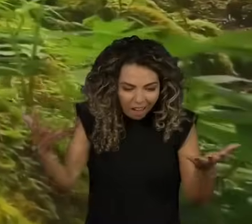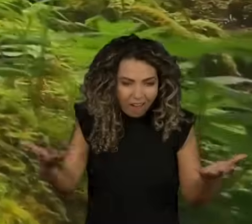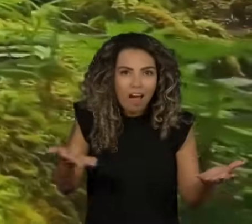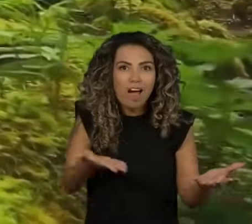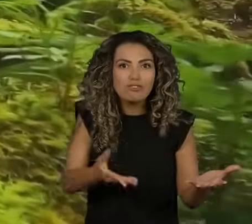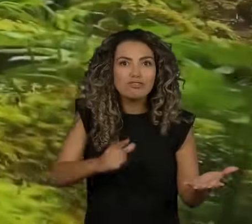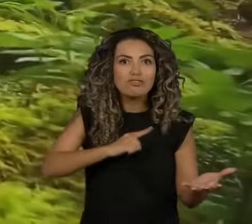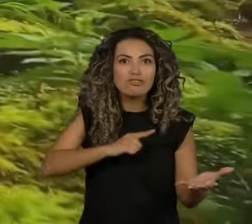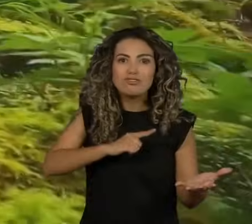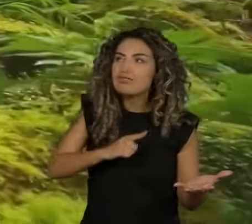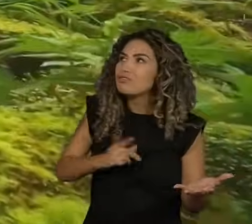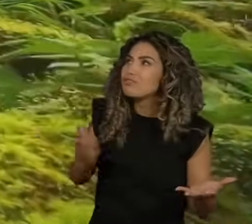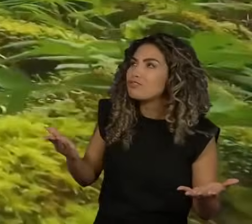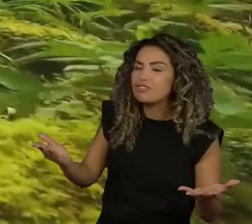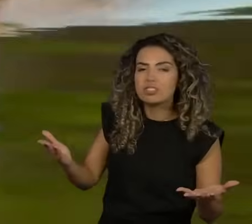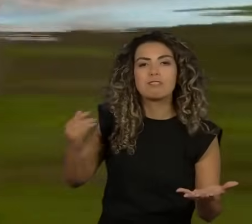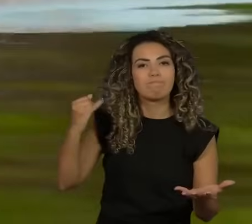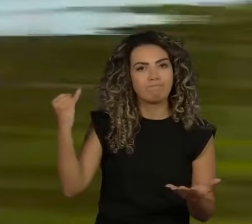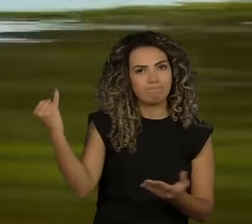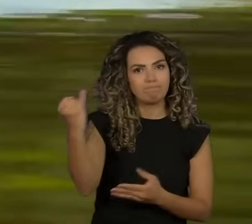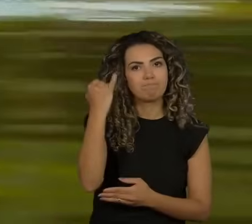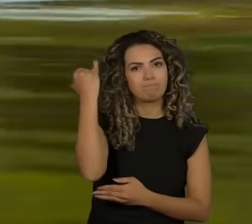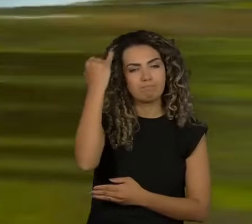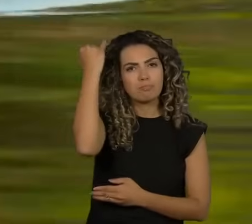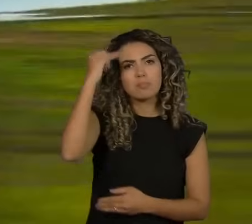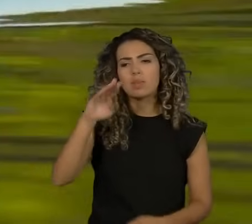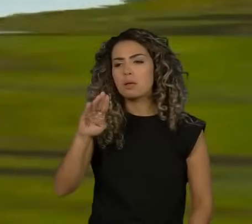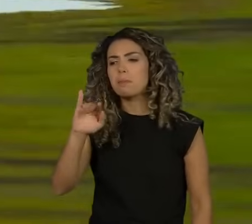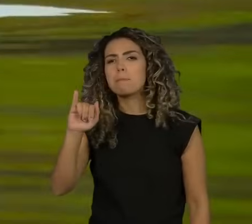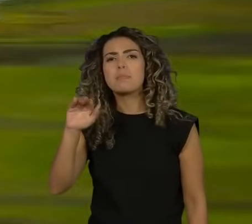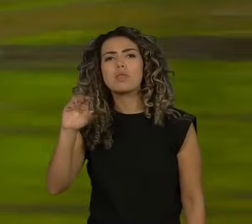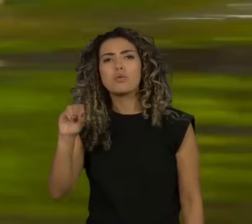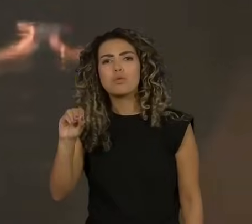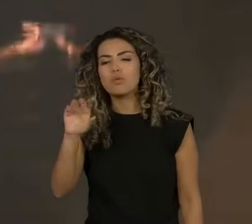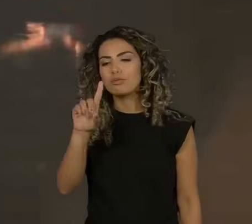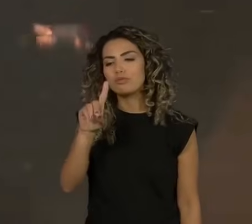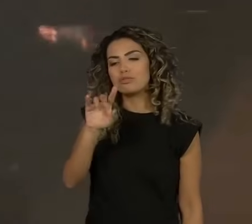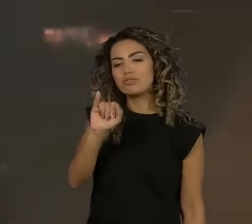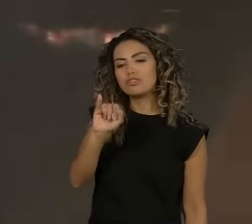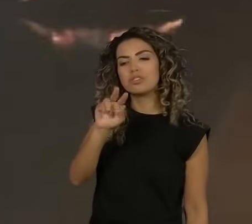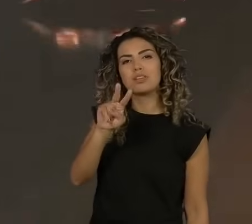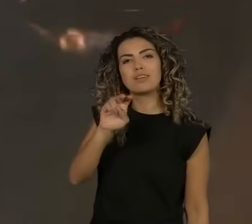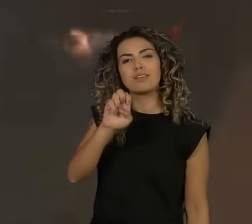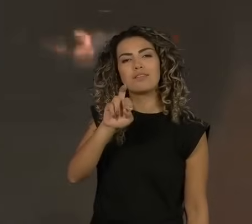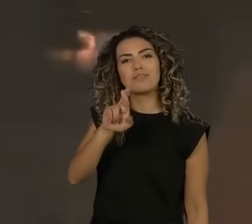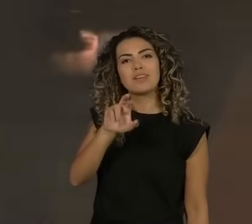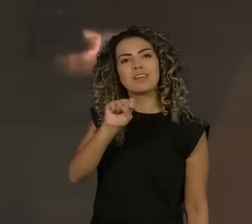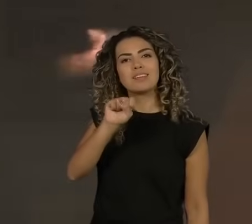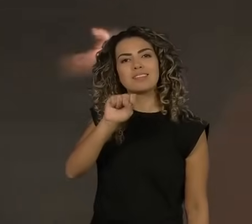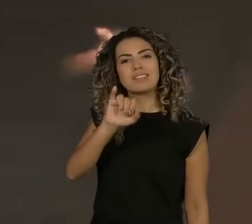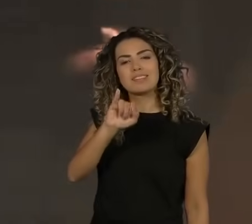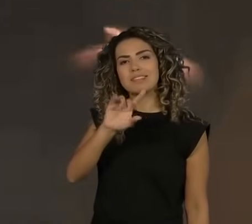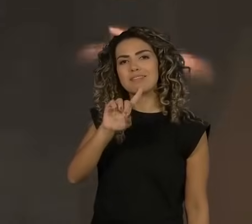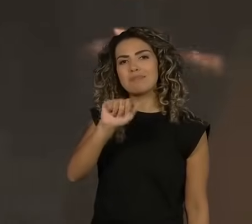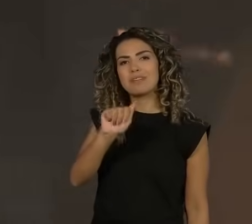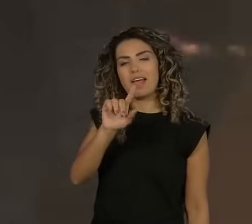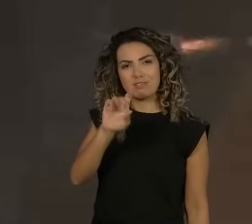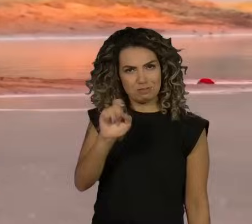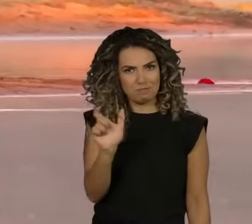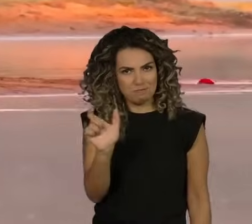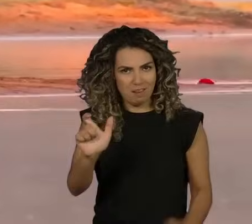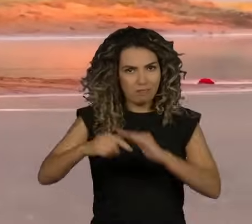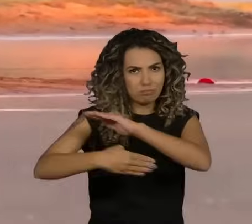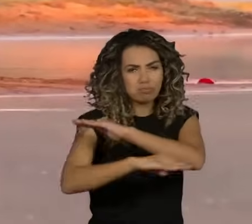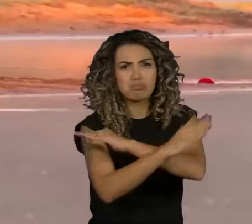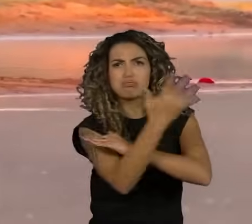Biodiversidade é uma combinação das palavras gregas bios, ou vida, e diversitas, variedade. Ficou conhecida